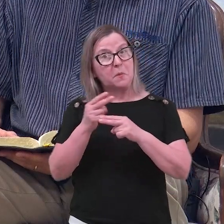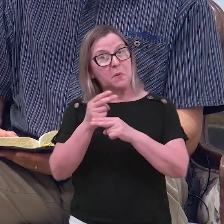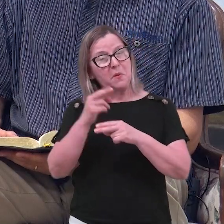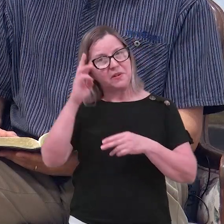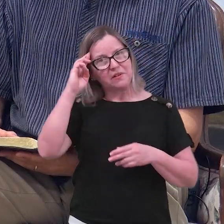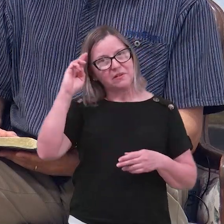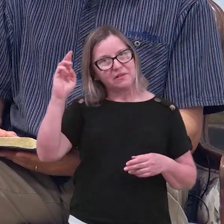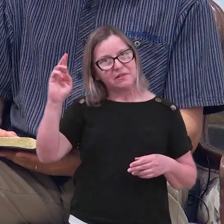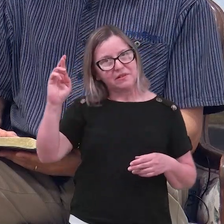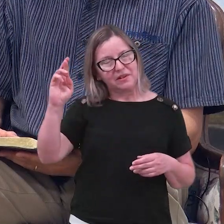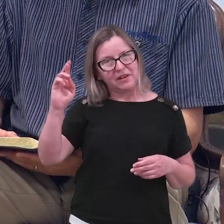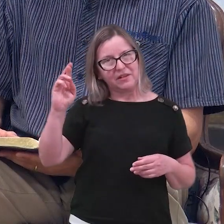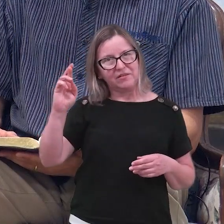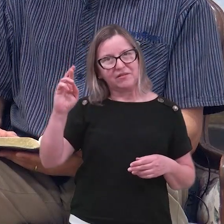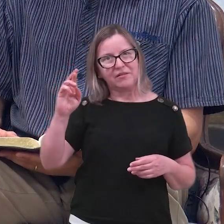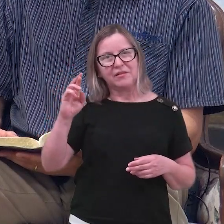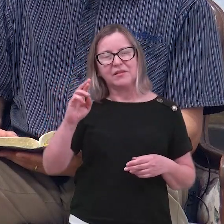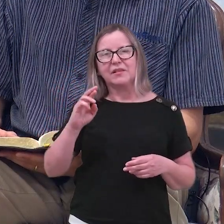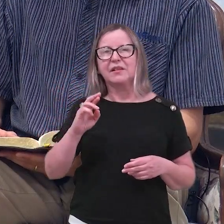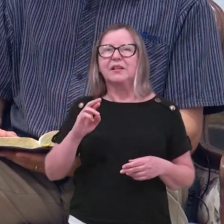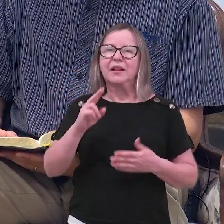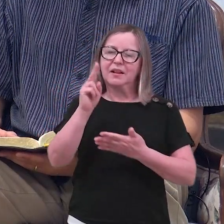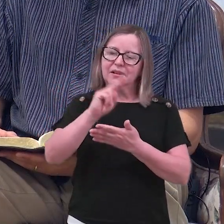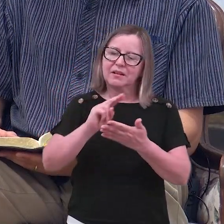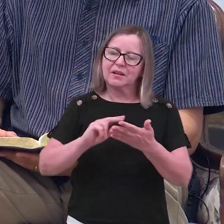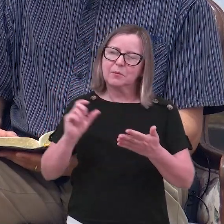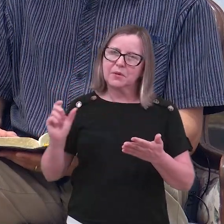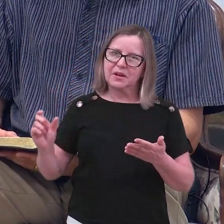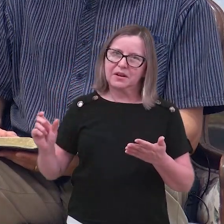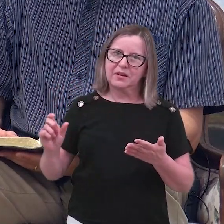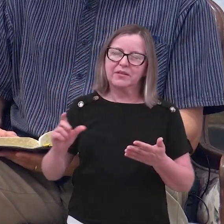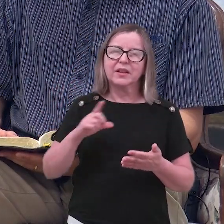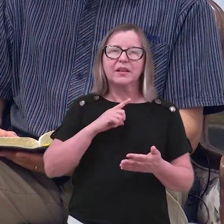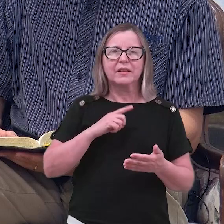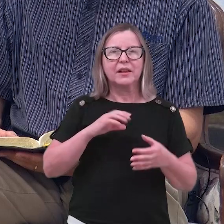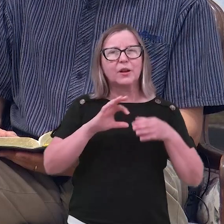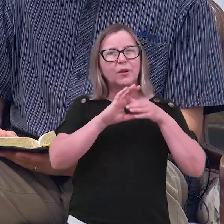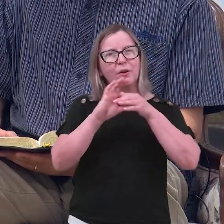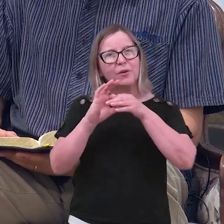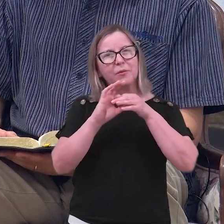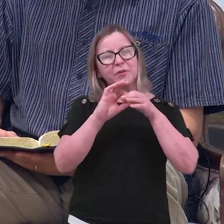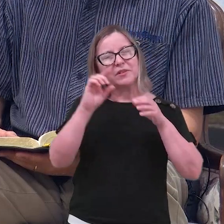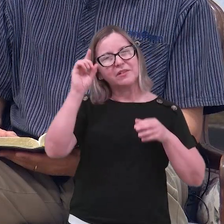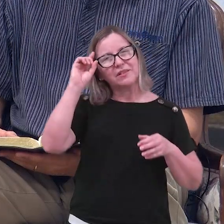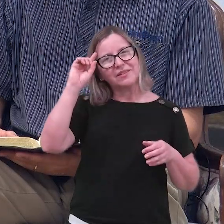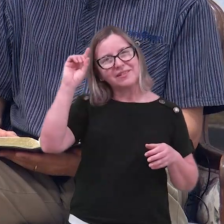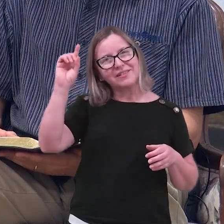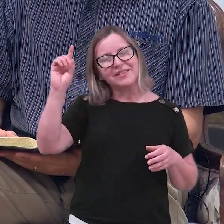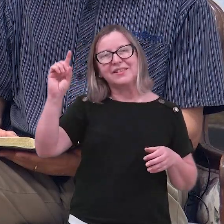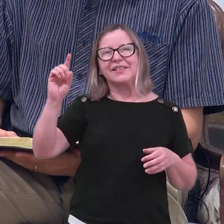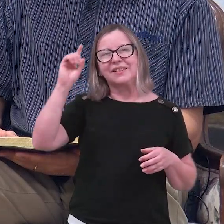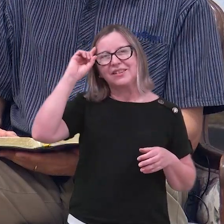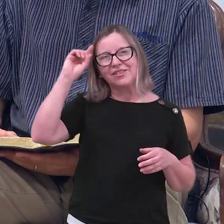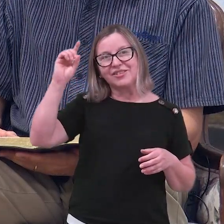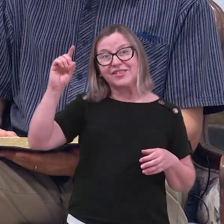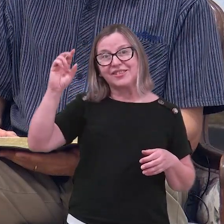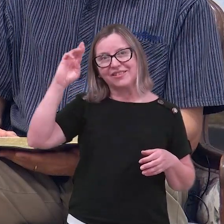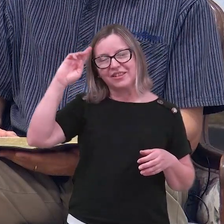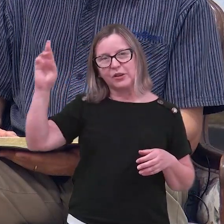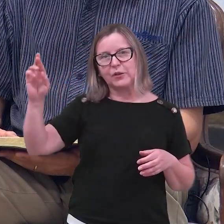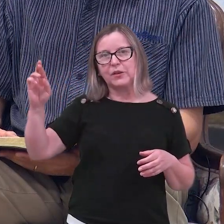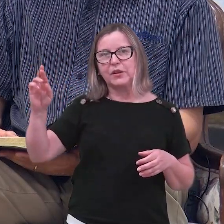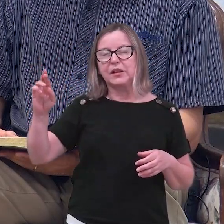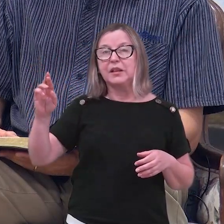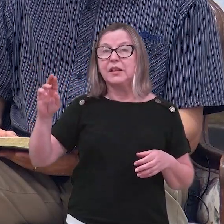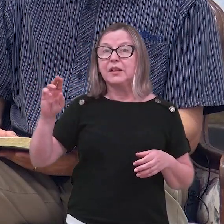para a palavra dEle, tendo uma comunhão diária com Ele. A Bíblia diz que Deus nos chamou, fiel